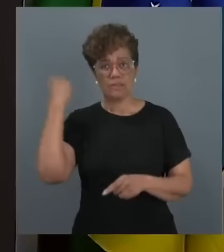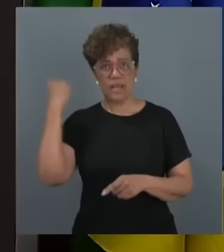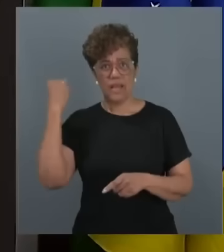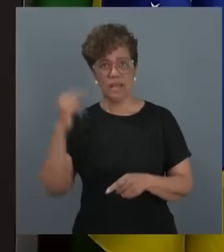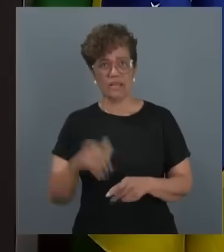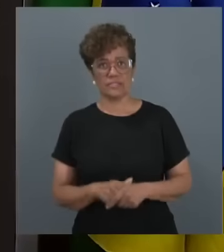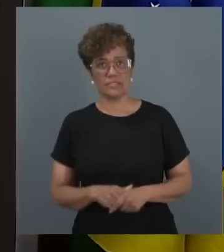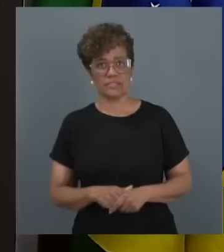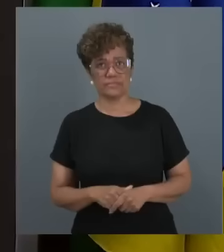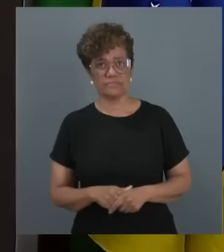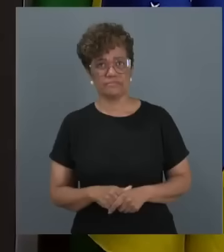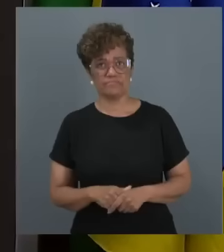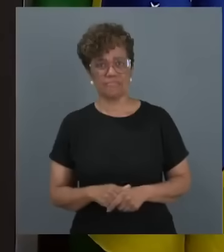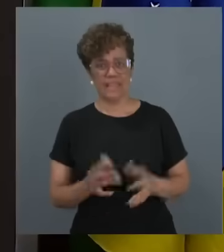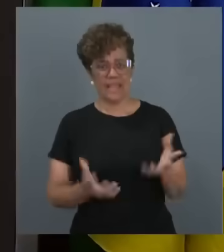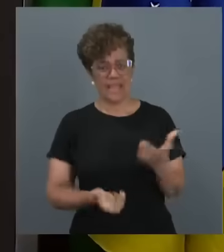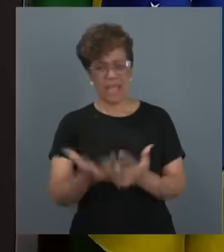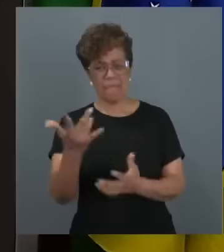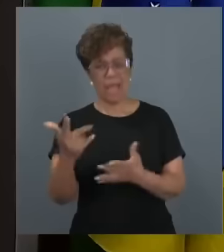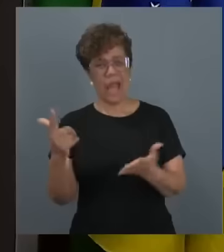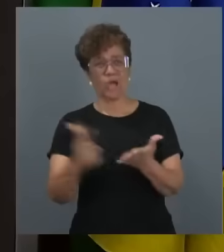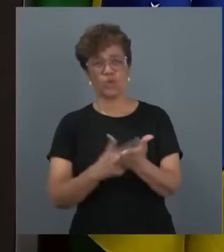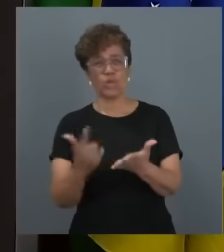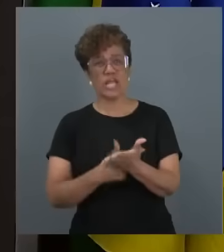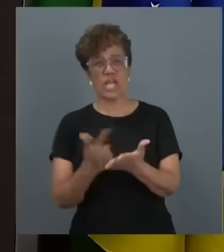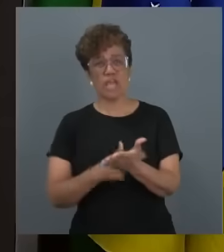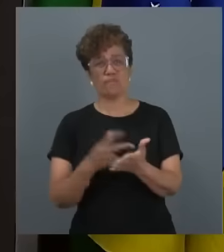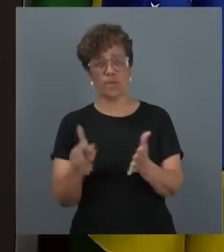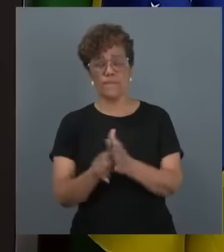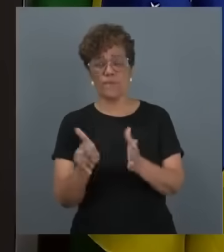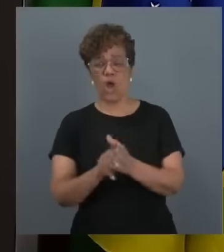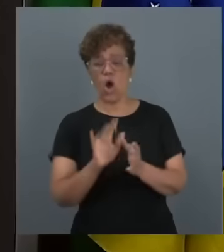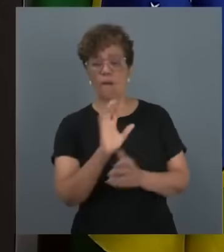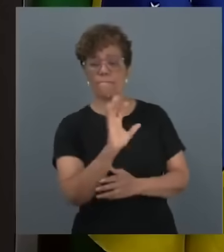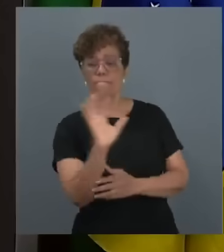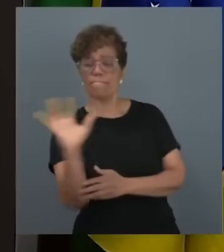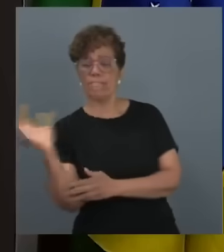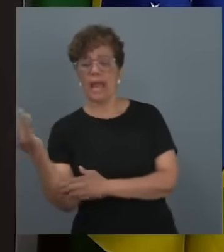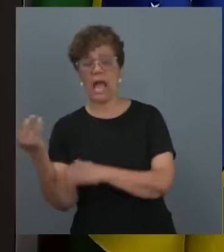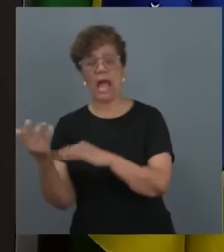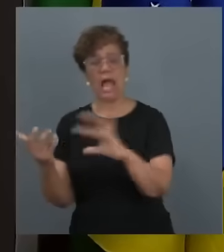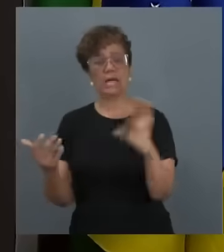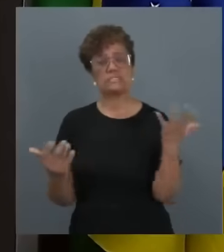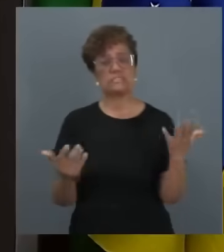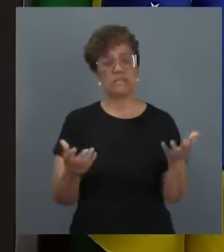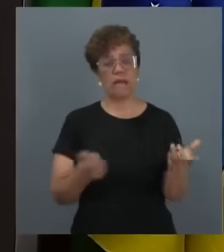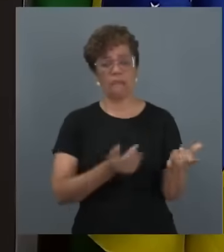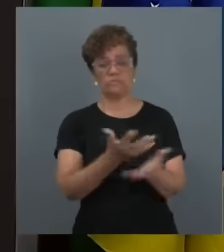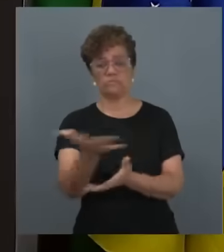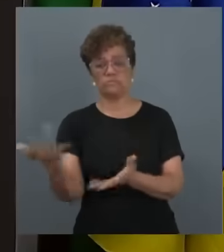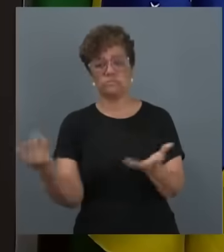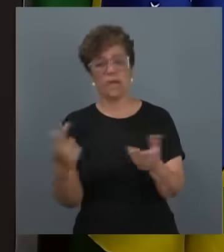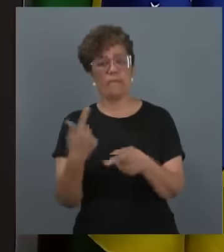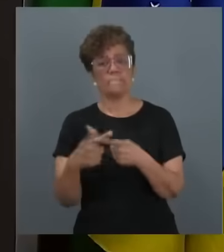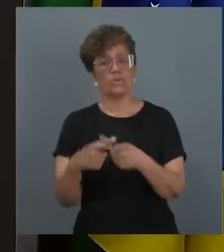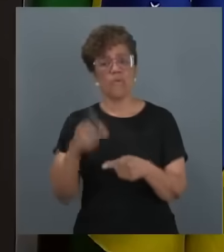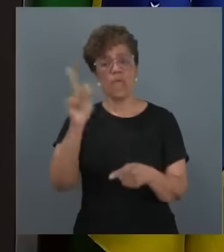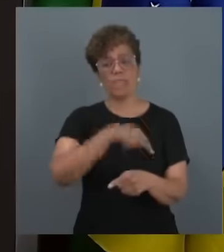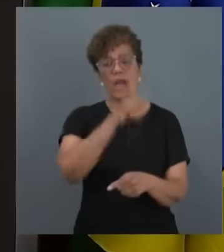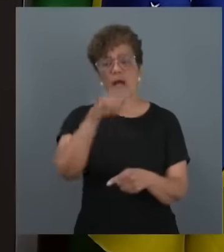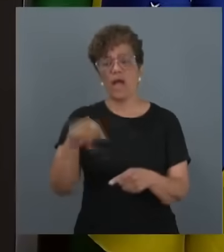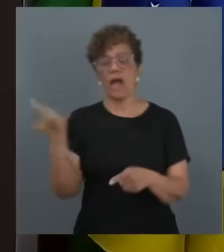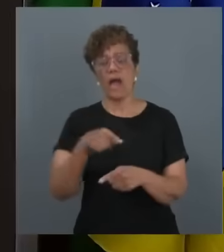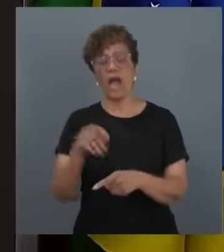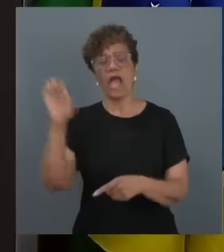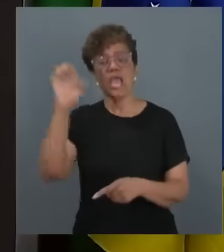foi queimado os livros espíritas em praça pública, para censurar, para não deixar a